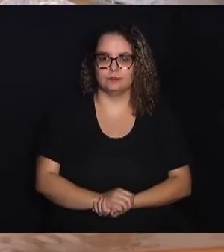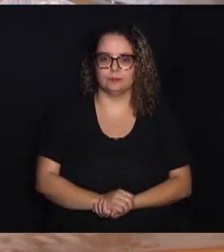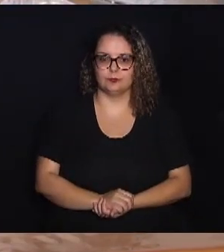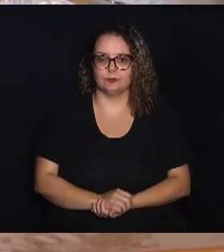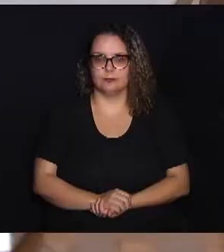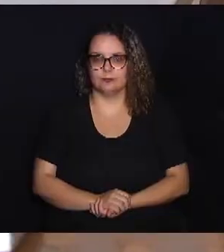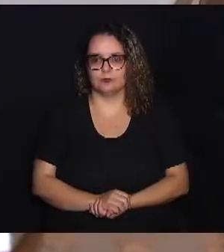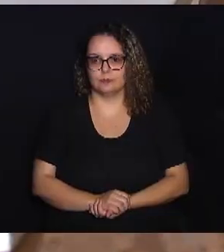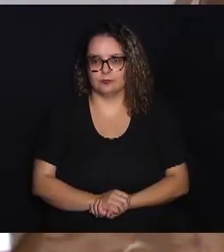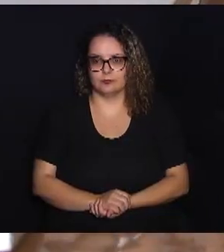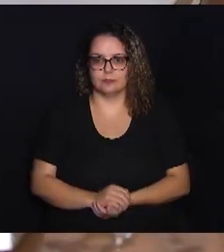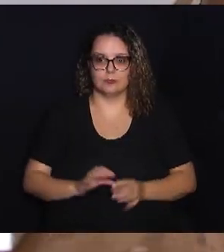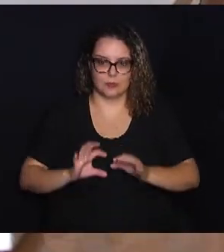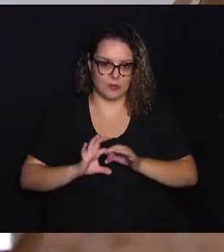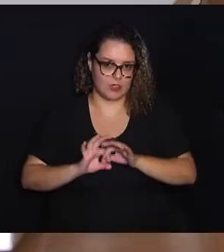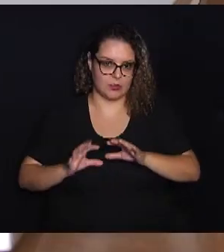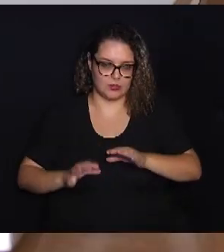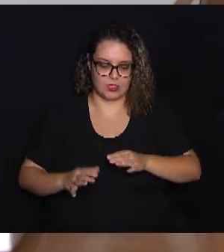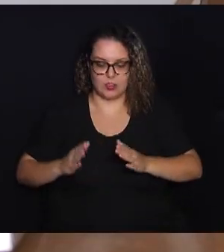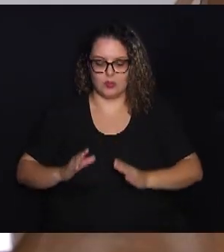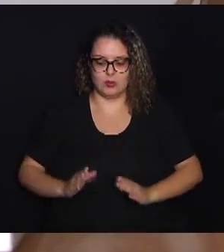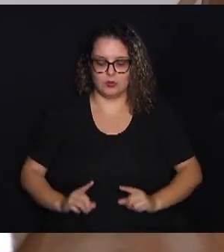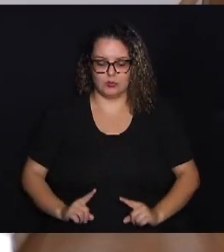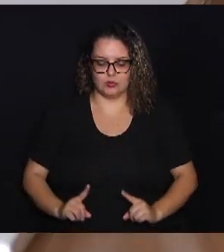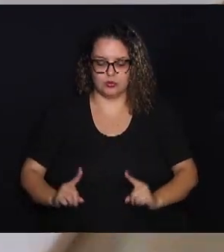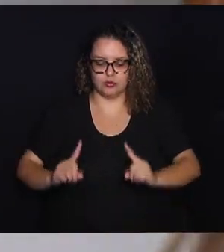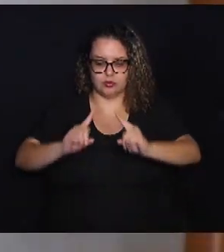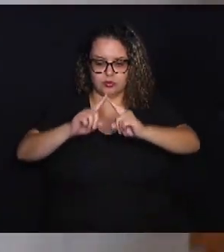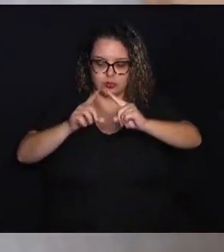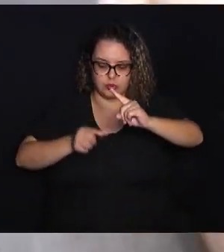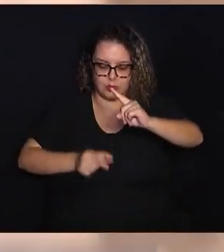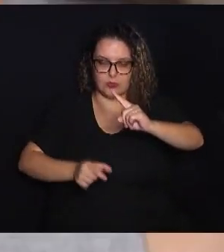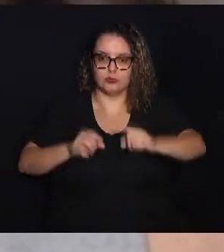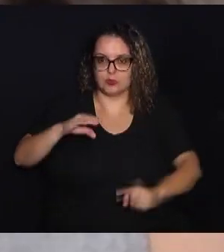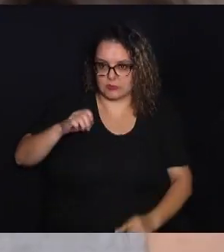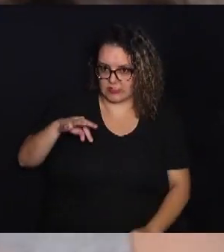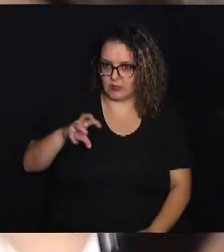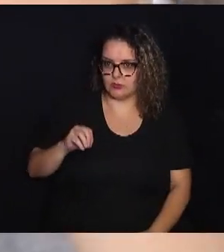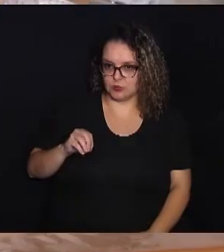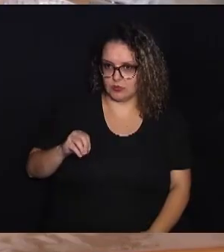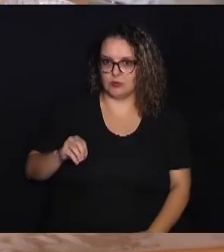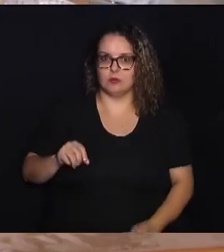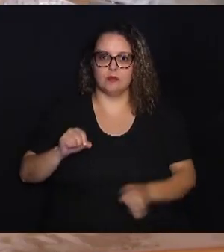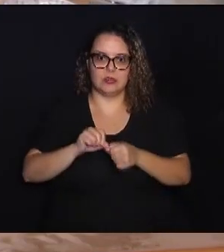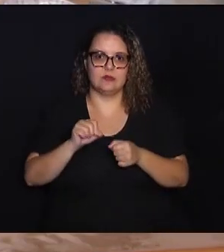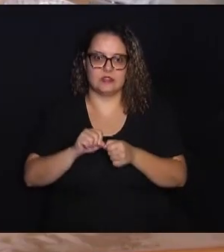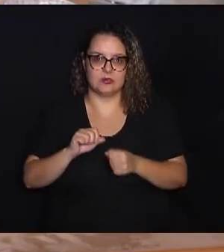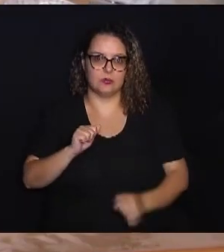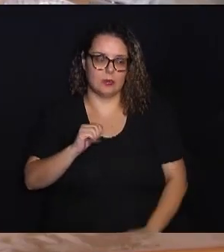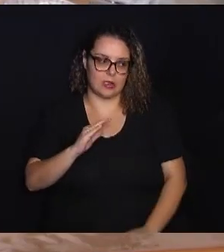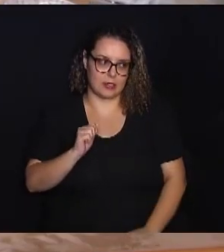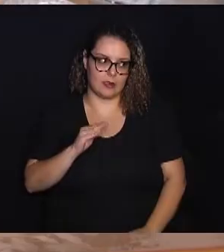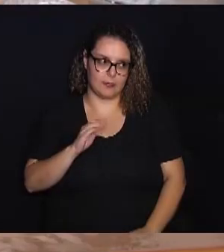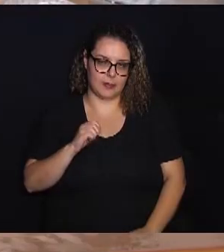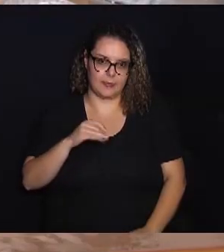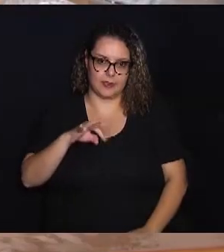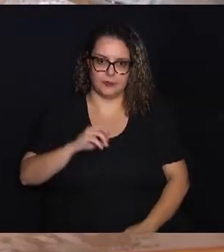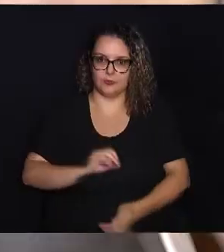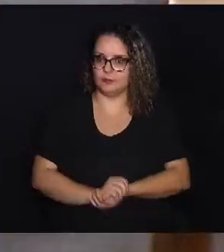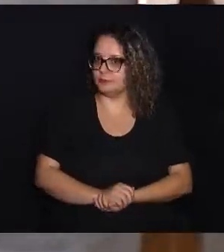melhor parte, que é a hora de montar a joia. Isso. Aqui eu já deixei separado